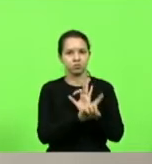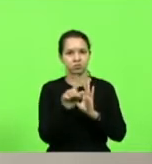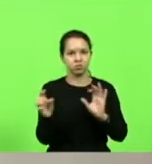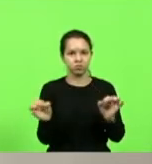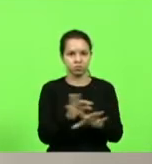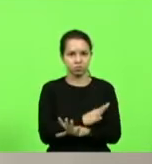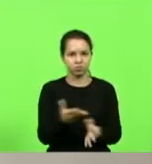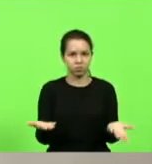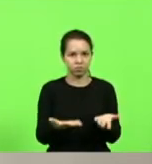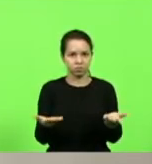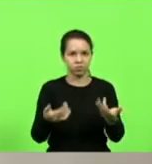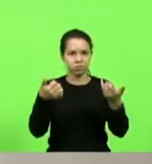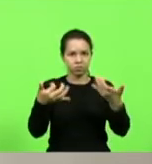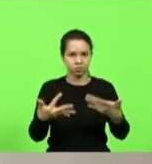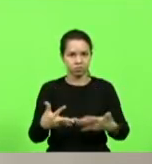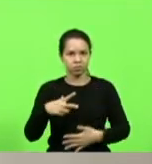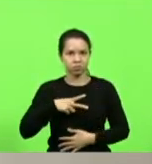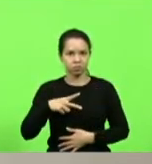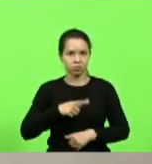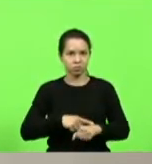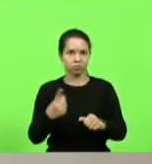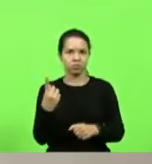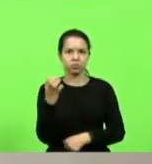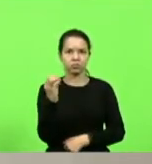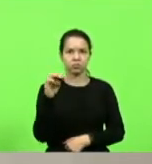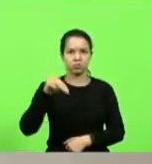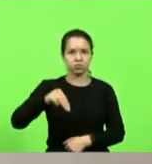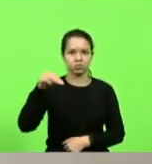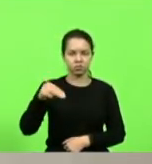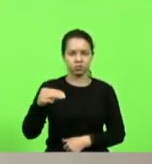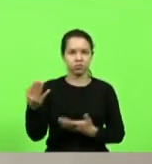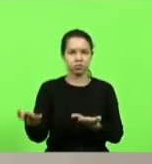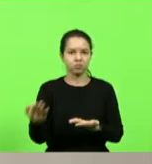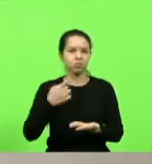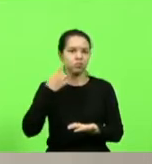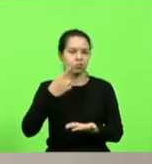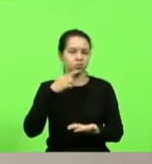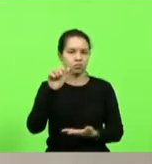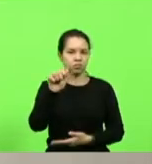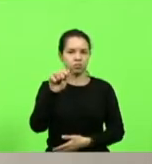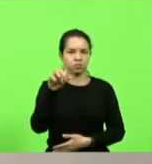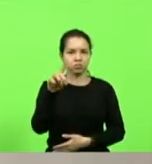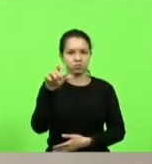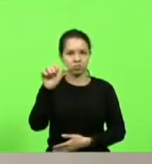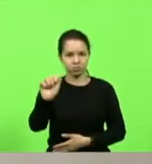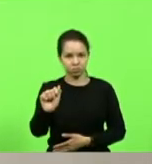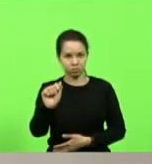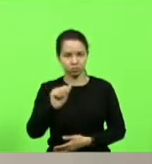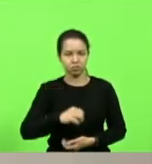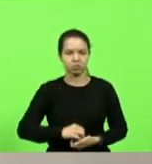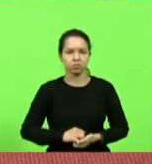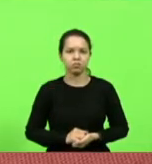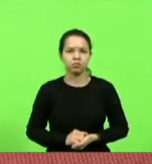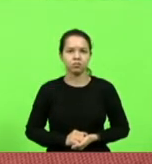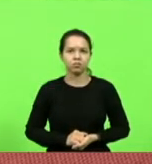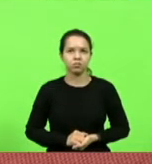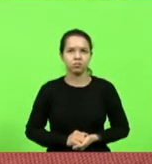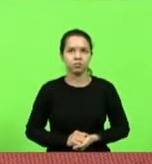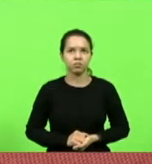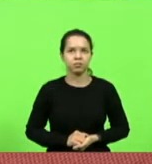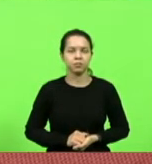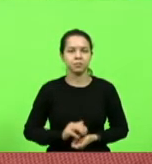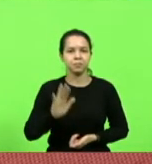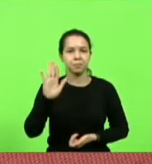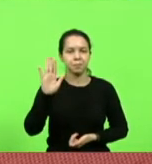pessoais. Pelo tempo de até 10 minutos, fará uso da palavra a deputada Ada Faraco de Luca. Senhor presidente,